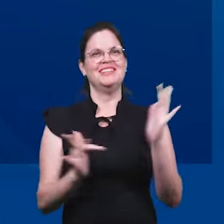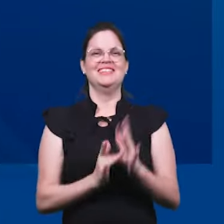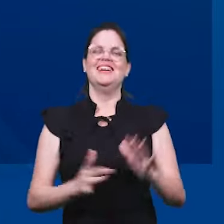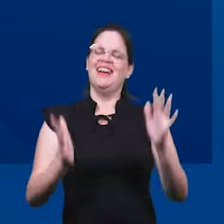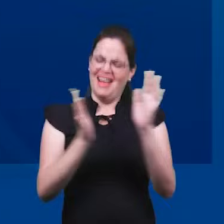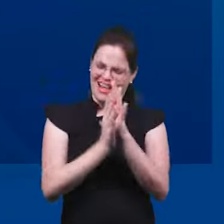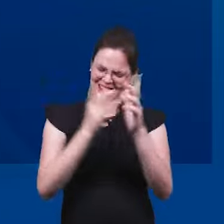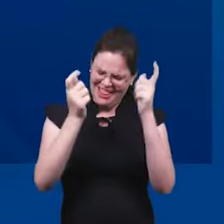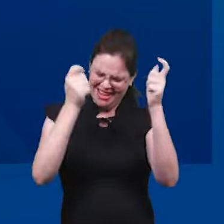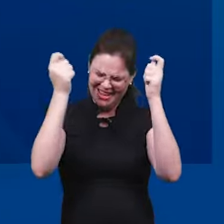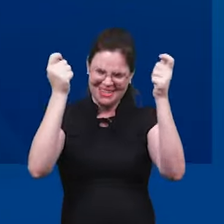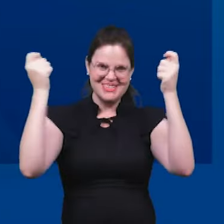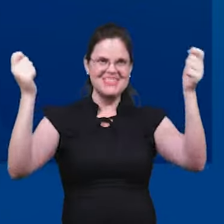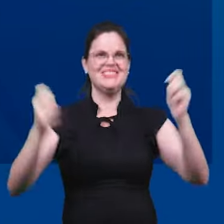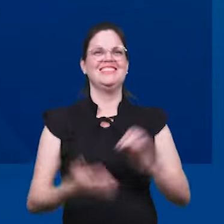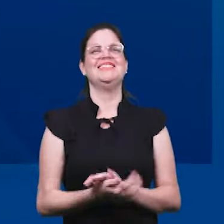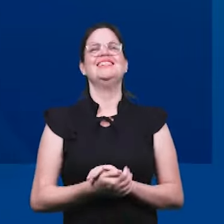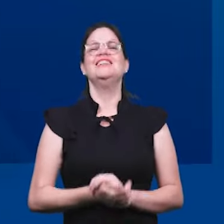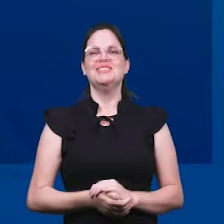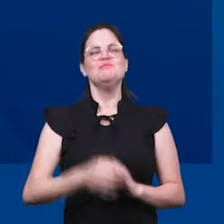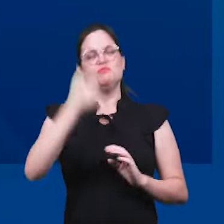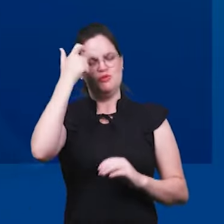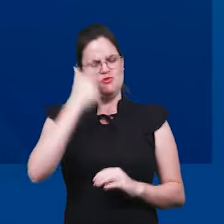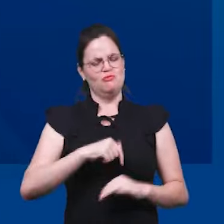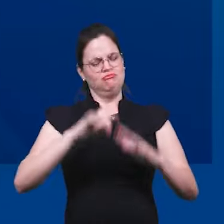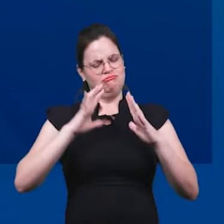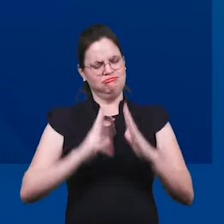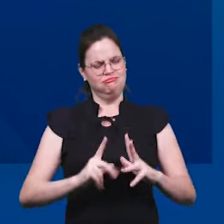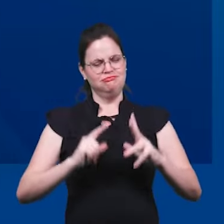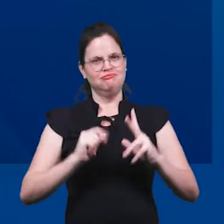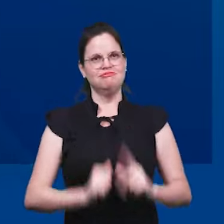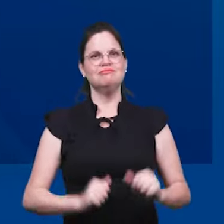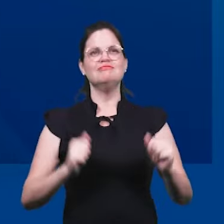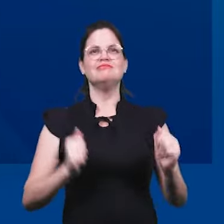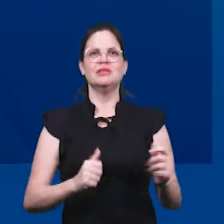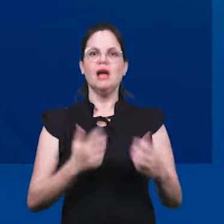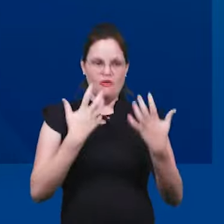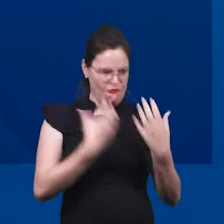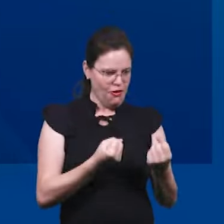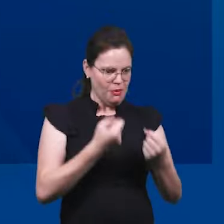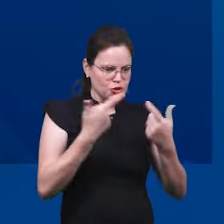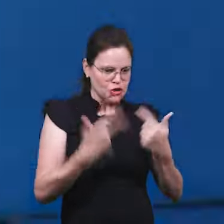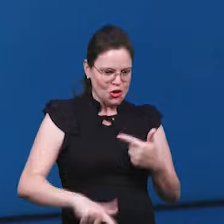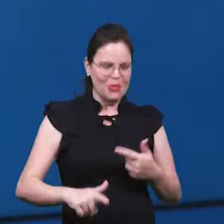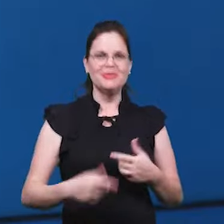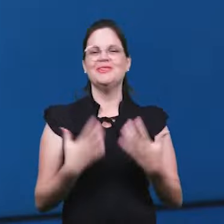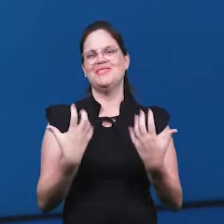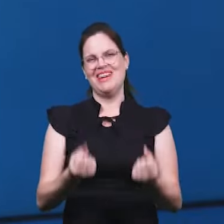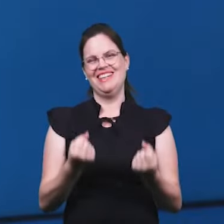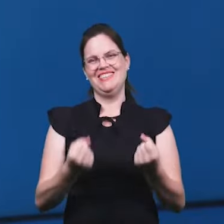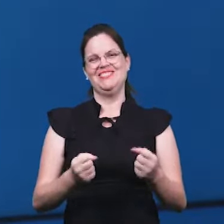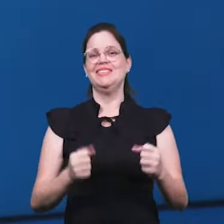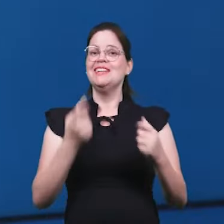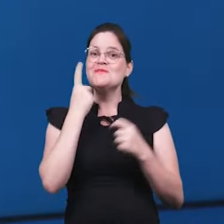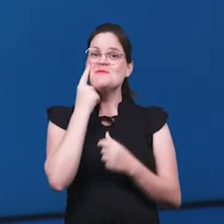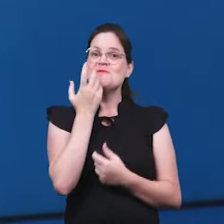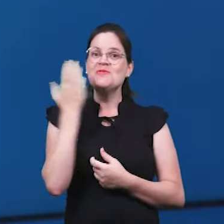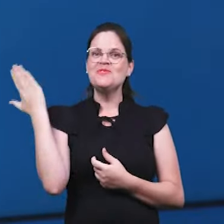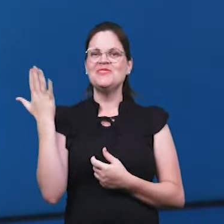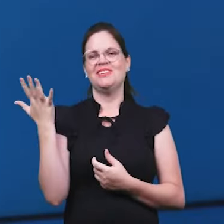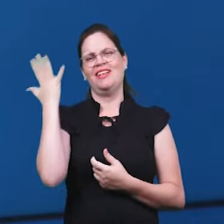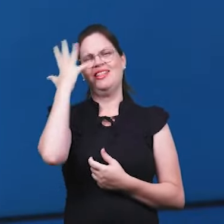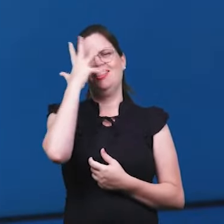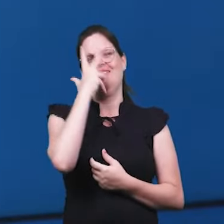Aleluia. Aleluia. Vamos cantar de novo. Vamos. Irmãos, vejam que maravilha,